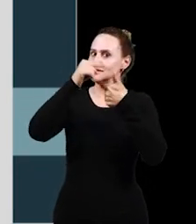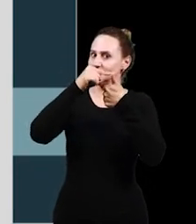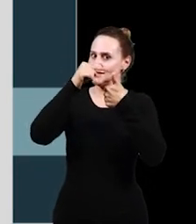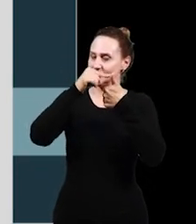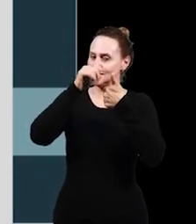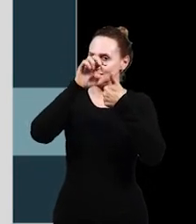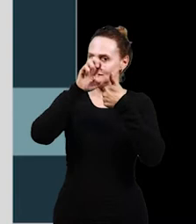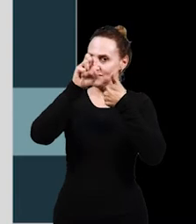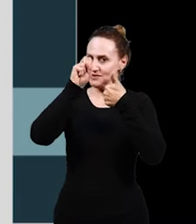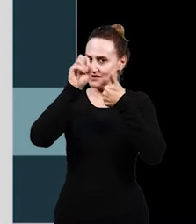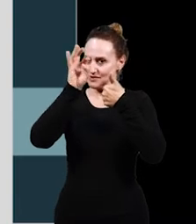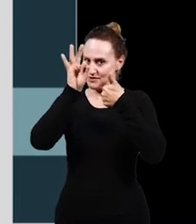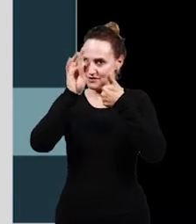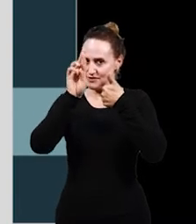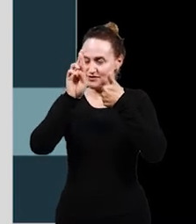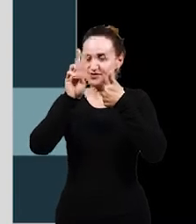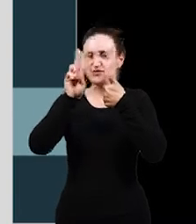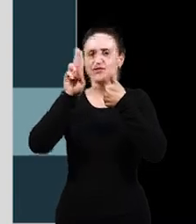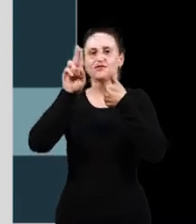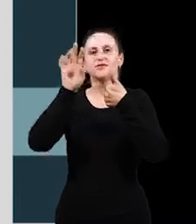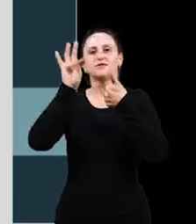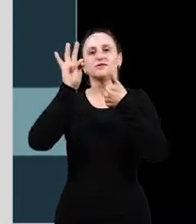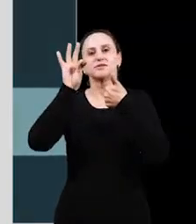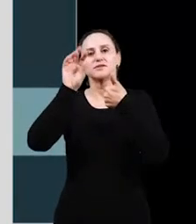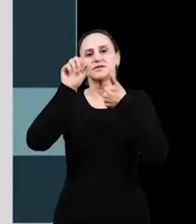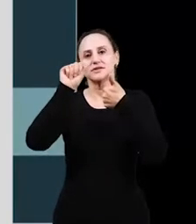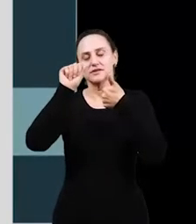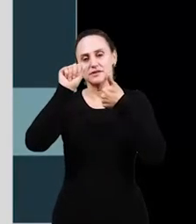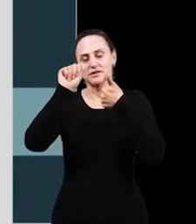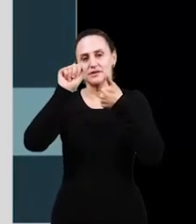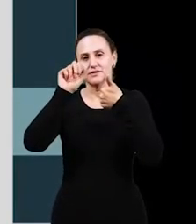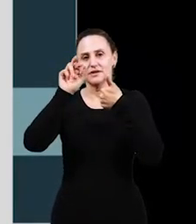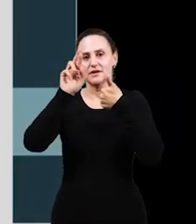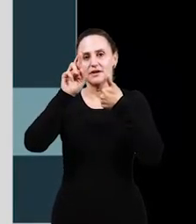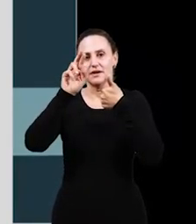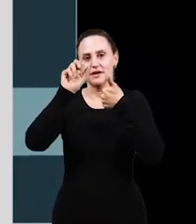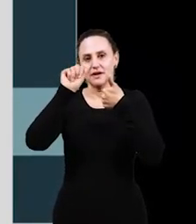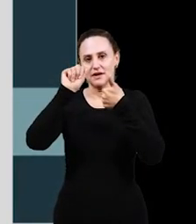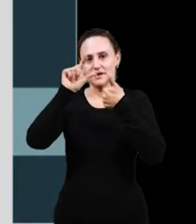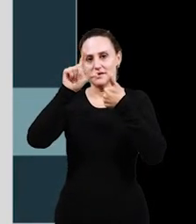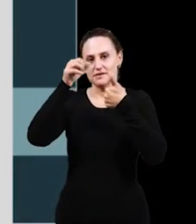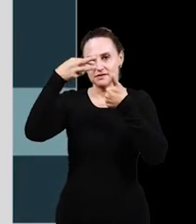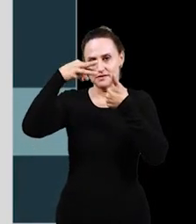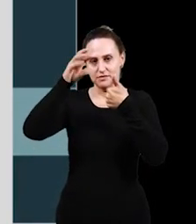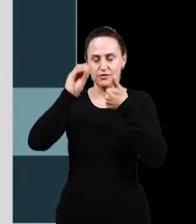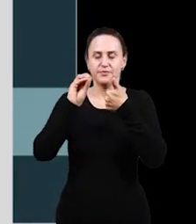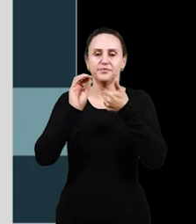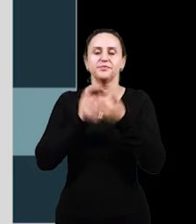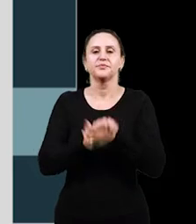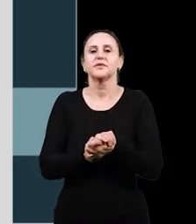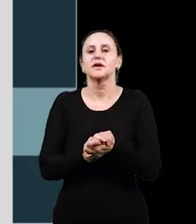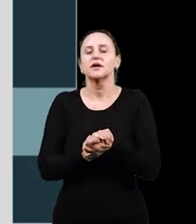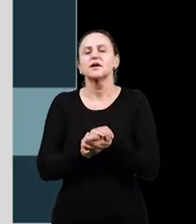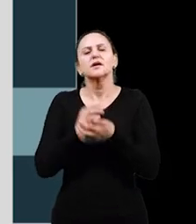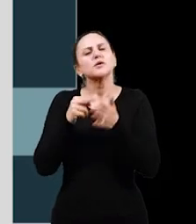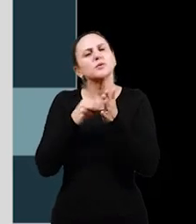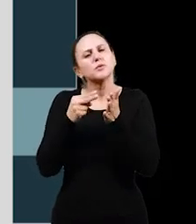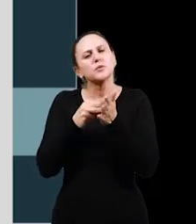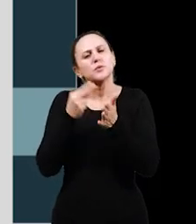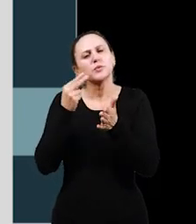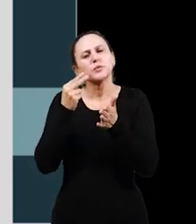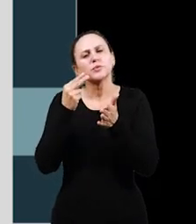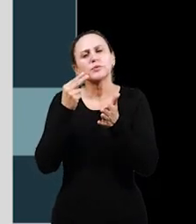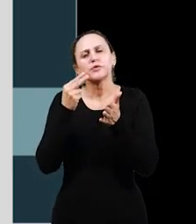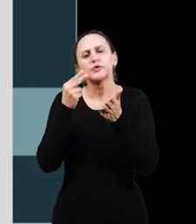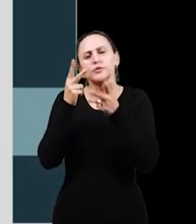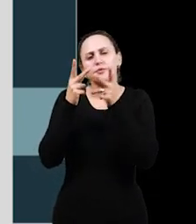ou seja antes da publicação do curso de linguística geral em 1916 segundo consta